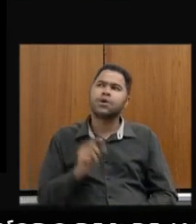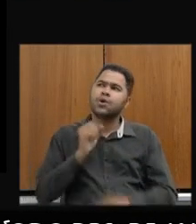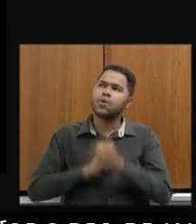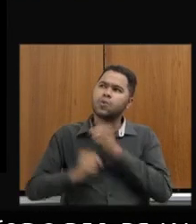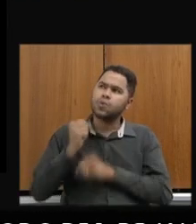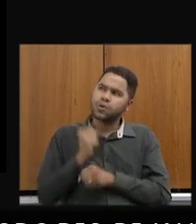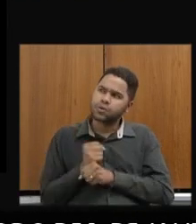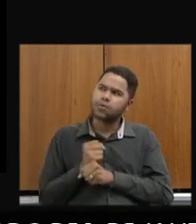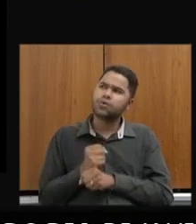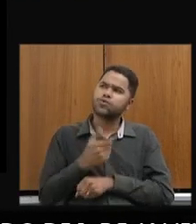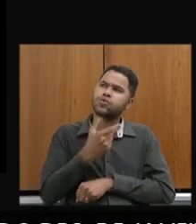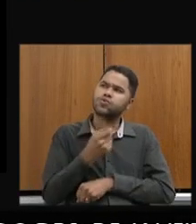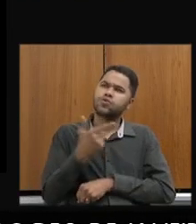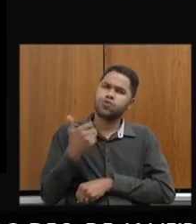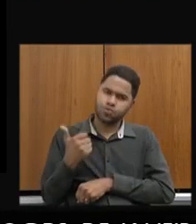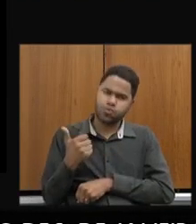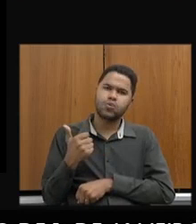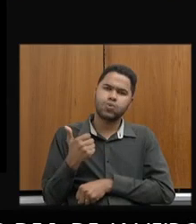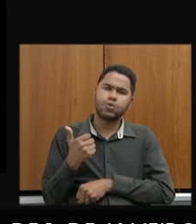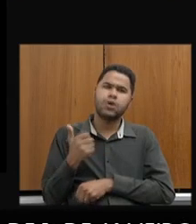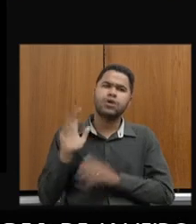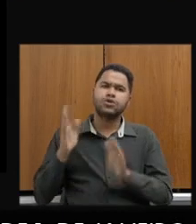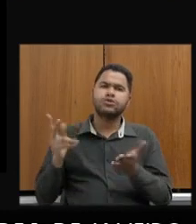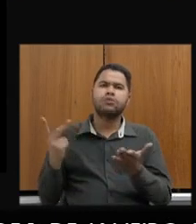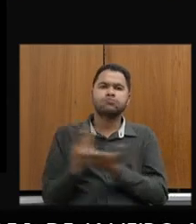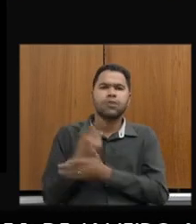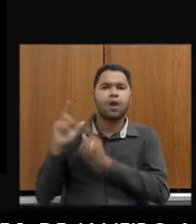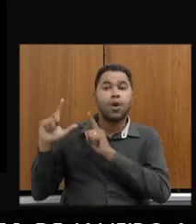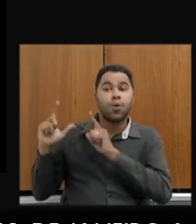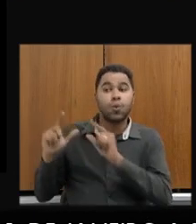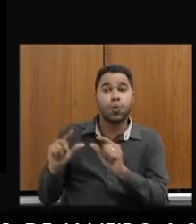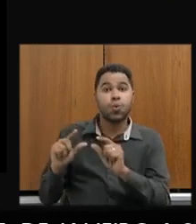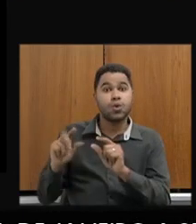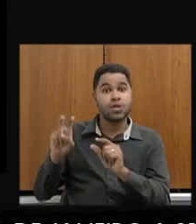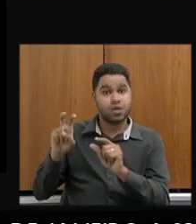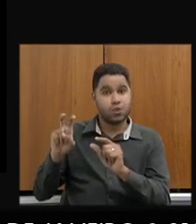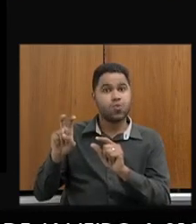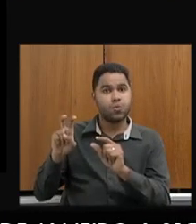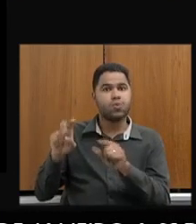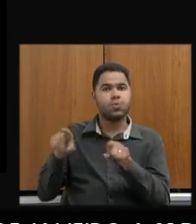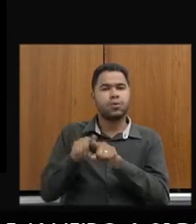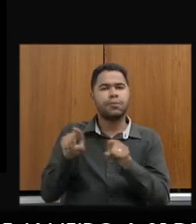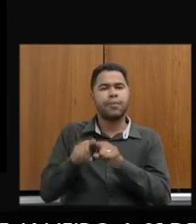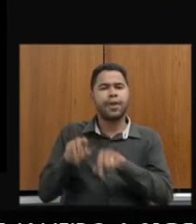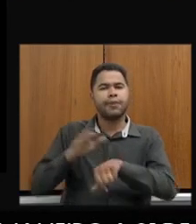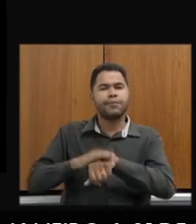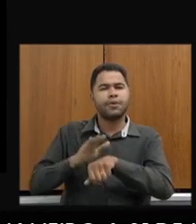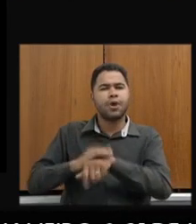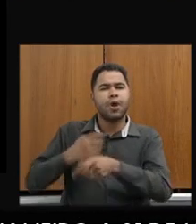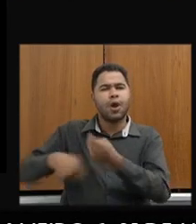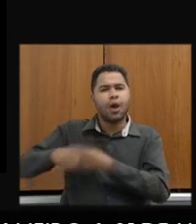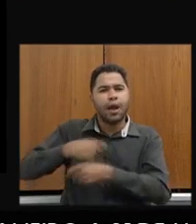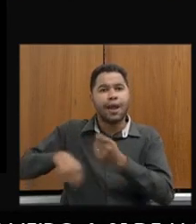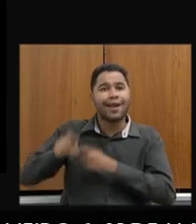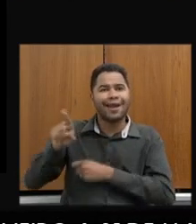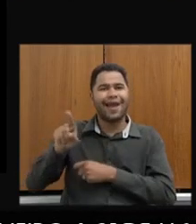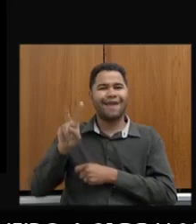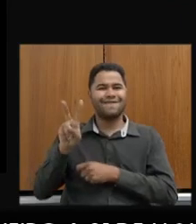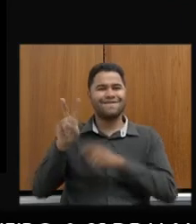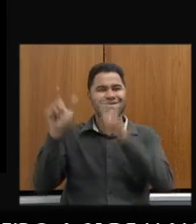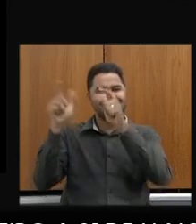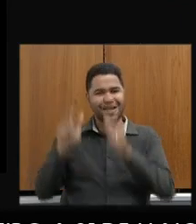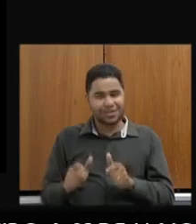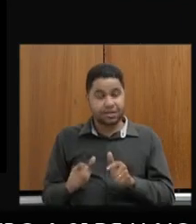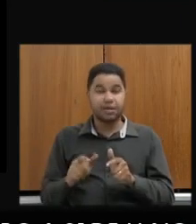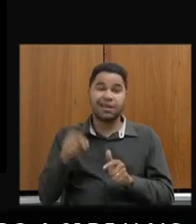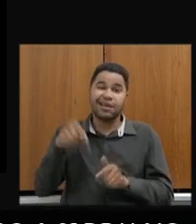ano passado em 2021 já houve uma redução para cinco com aquela inclusive com aquela com aquela operação exitosa em Varginha e